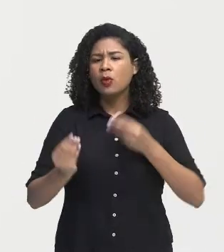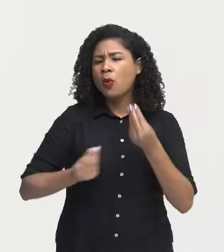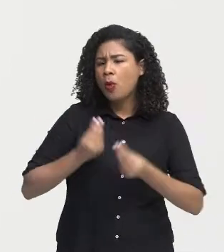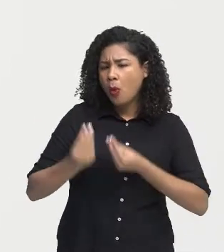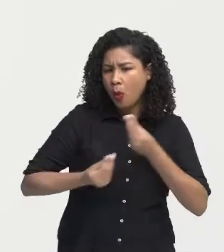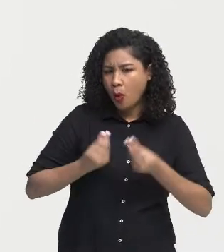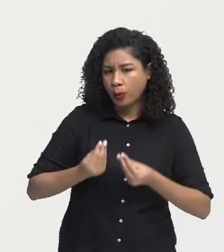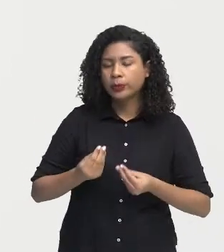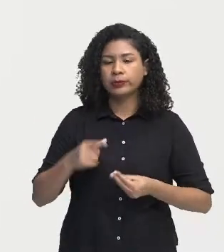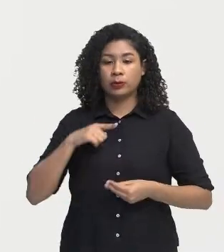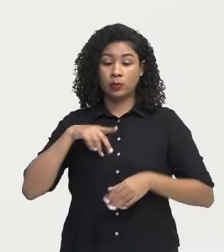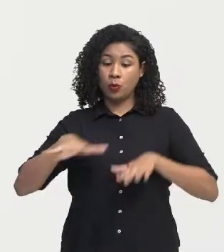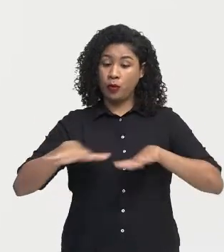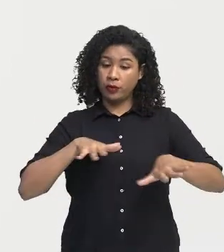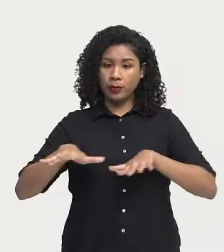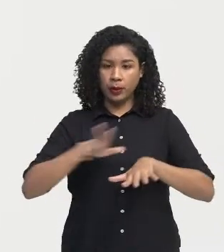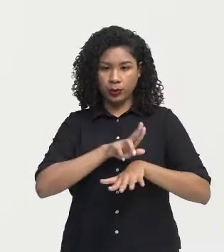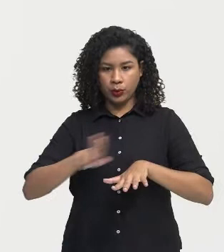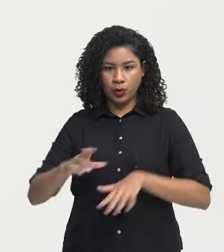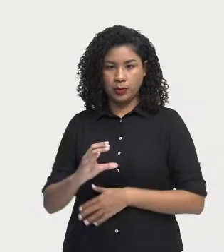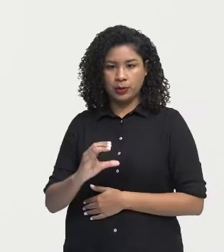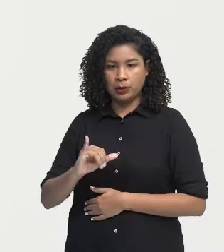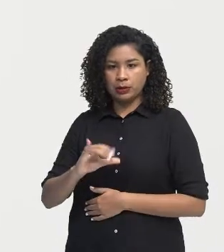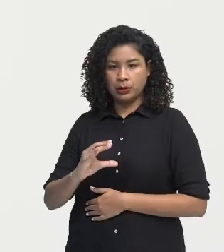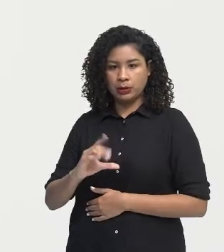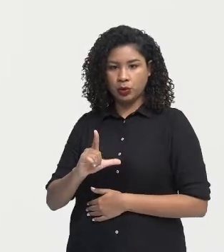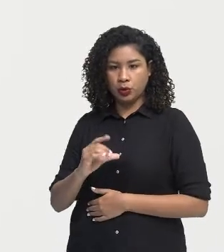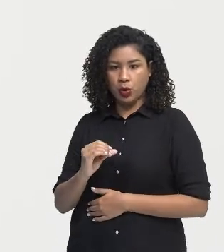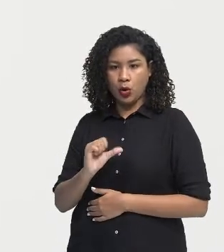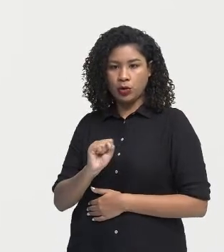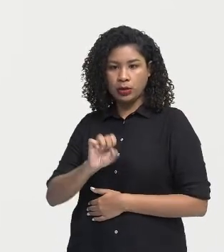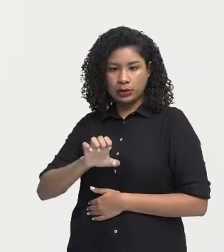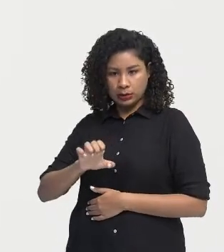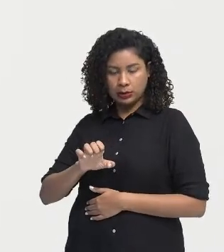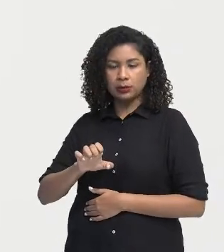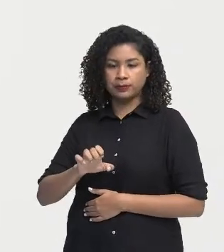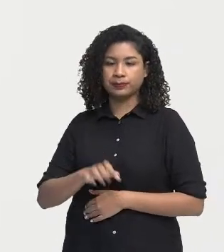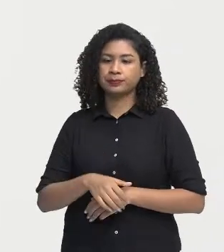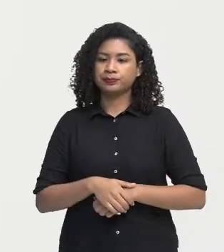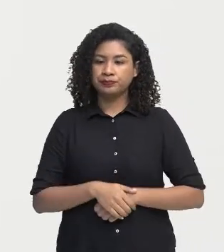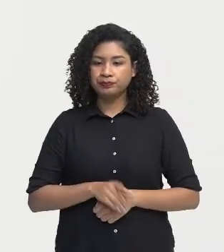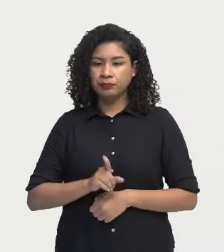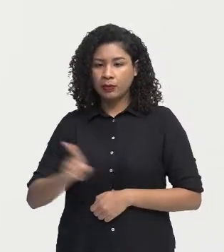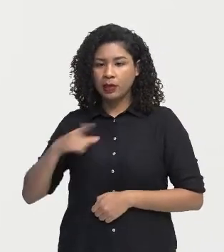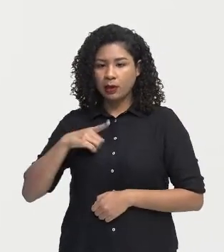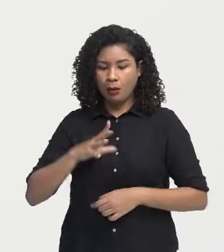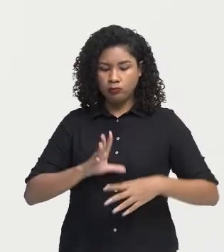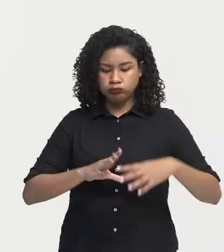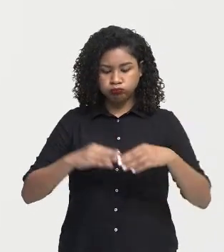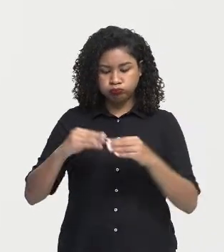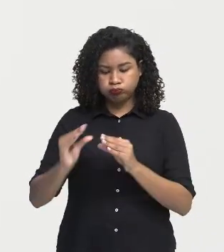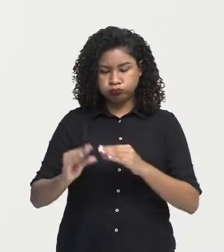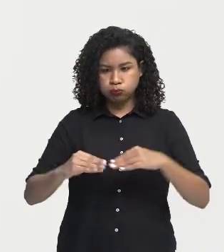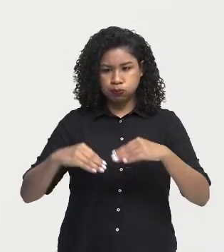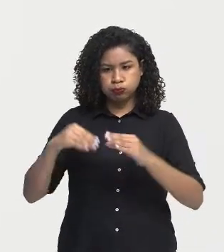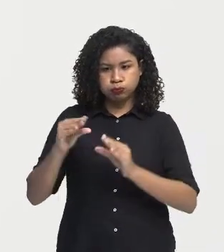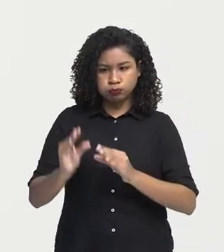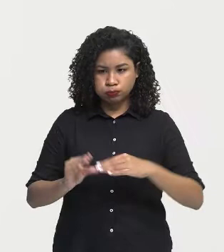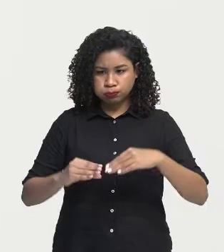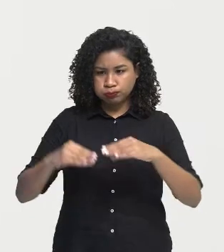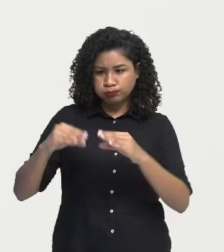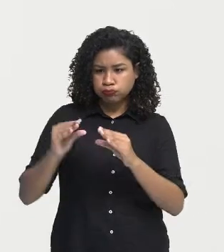ciclose. Essa movimentação ela é contínua dos fluidos citoplasmáticos em consequência